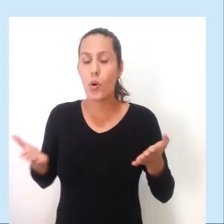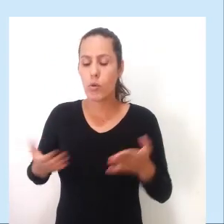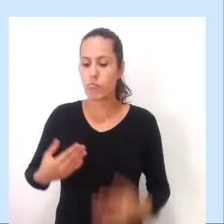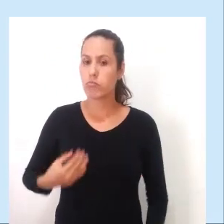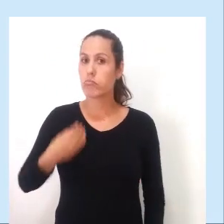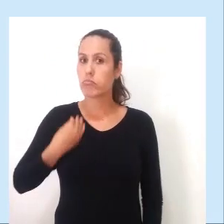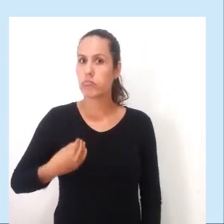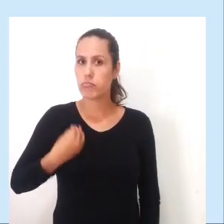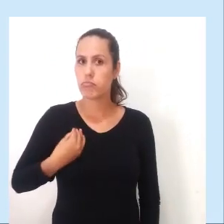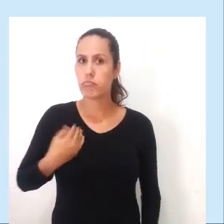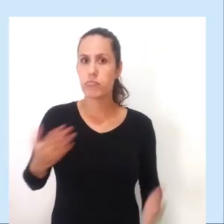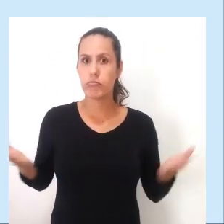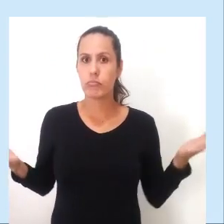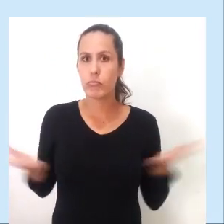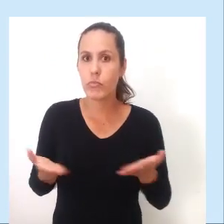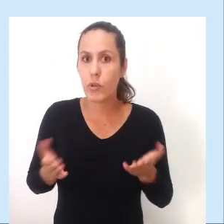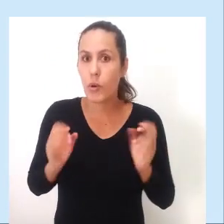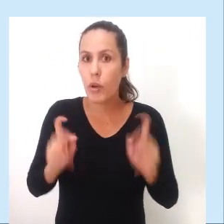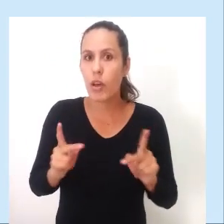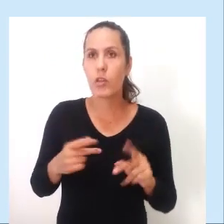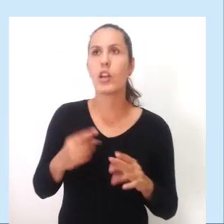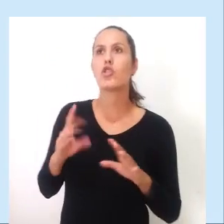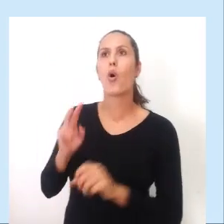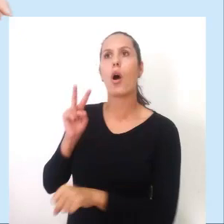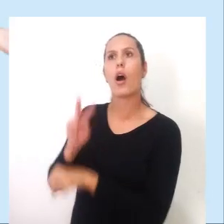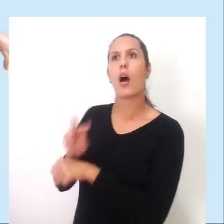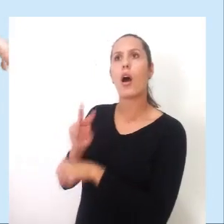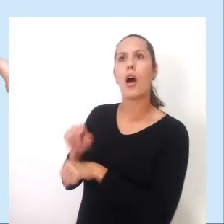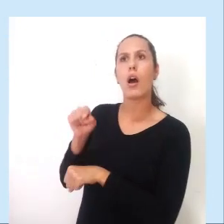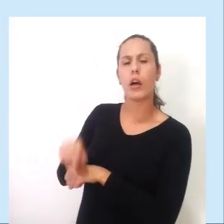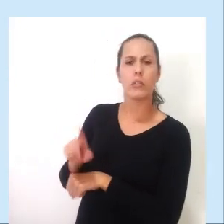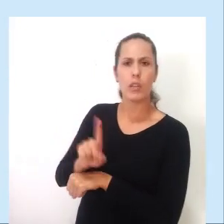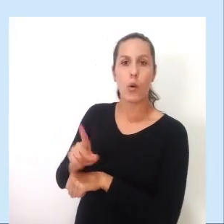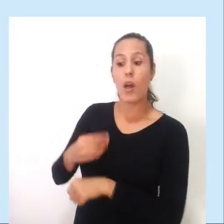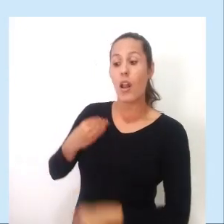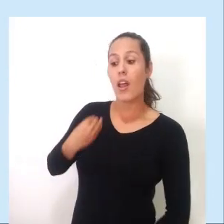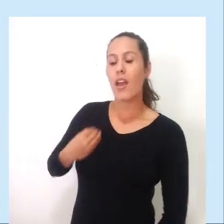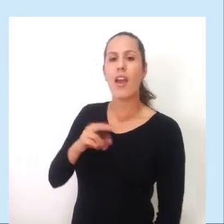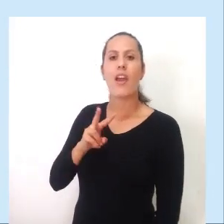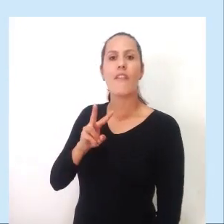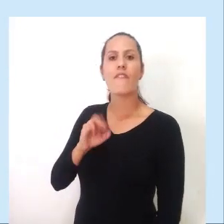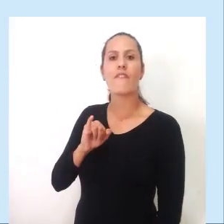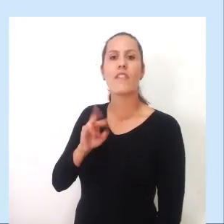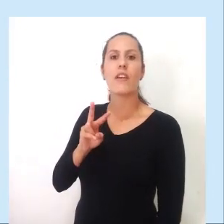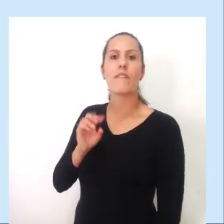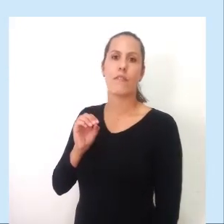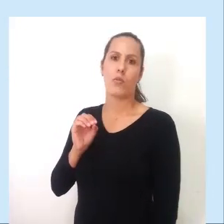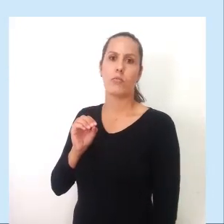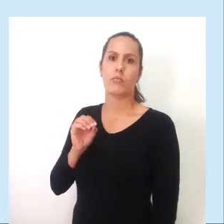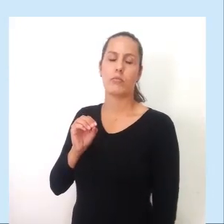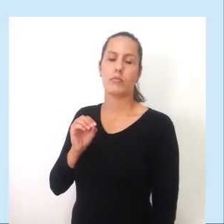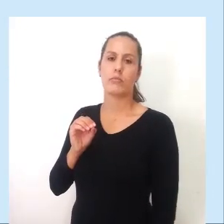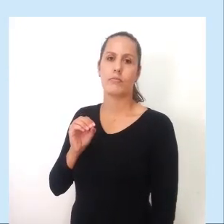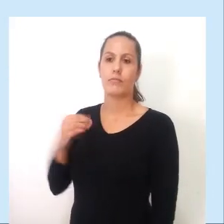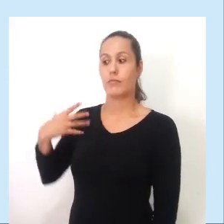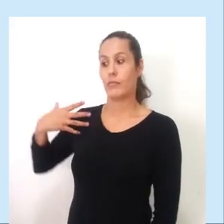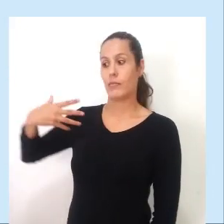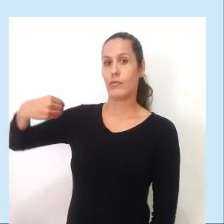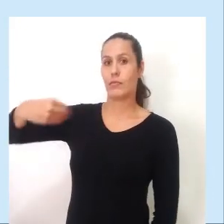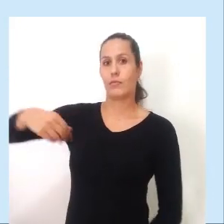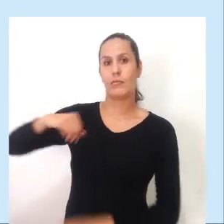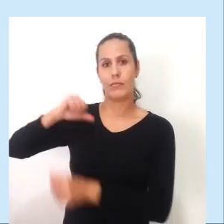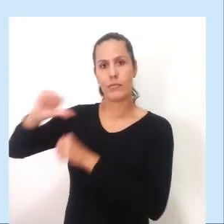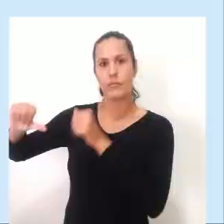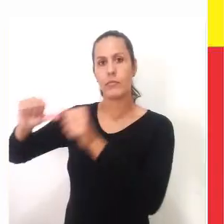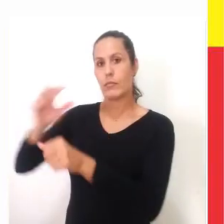atuais, presentes, ok? Não só está lá conservado, não. Ele está vivo. E o primeiro exemplo,